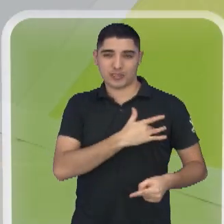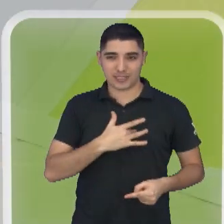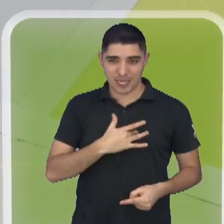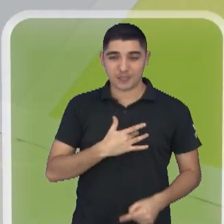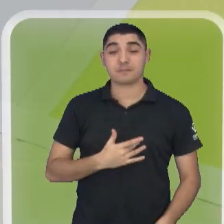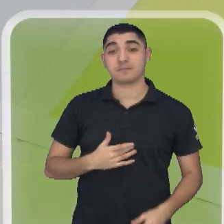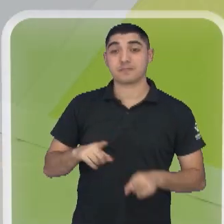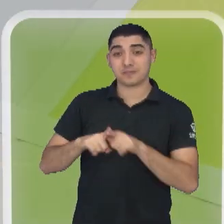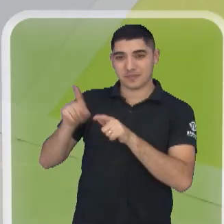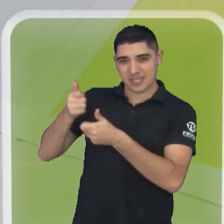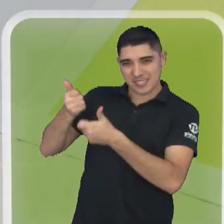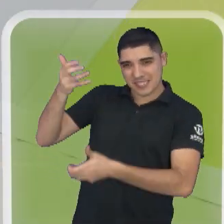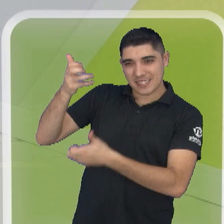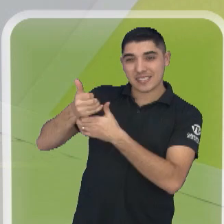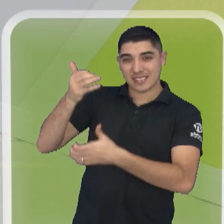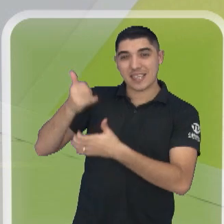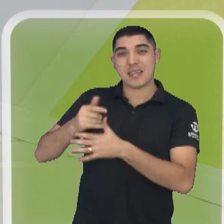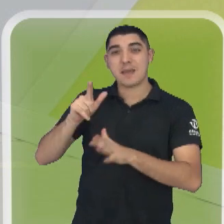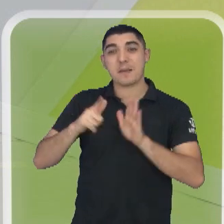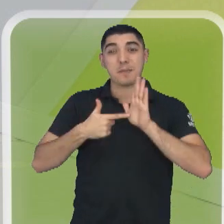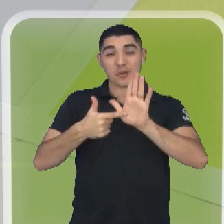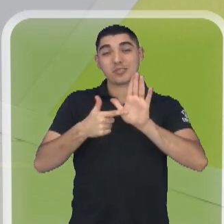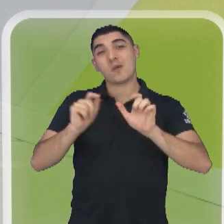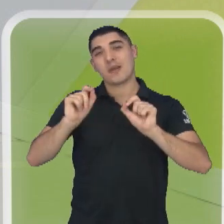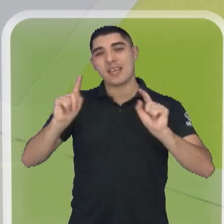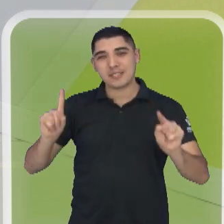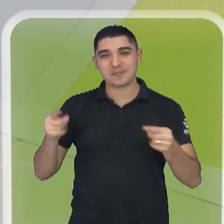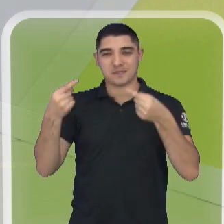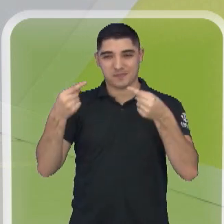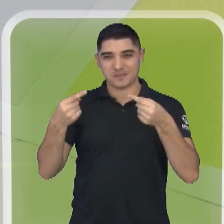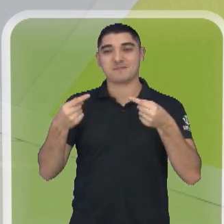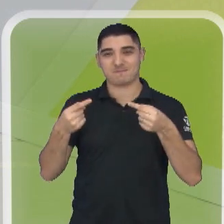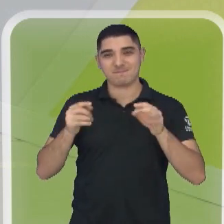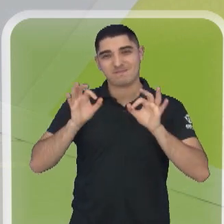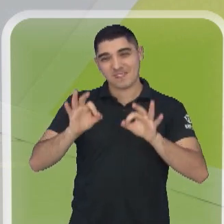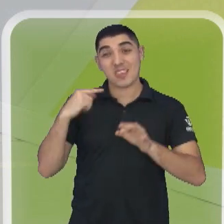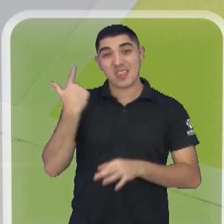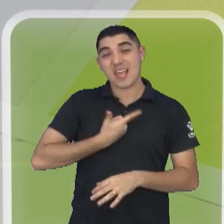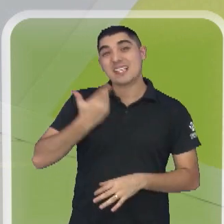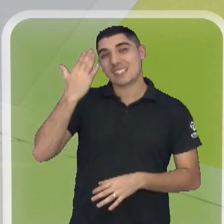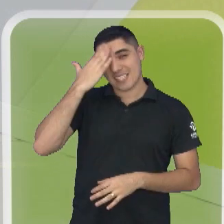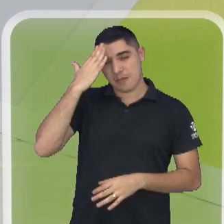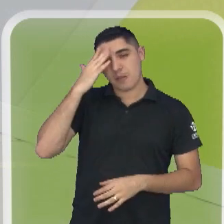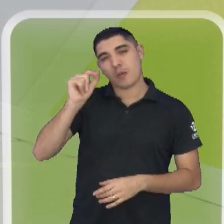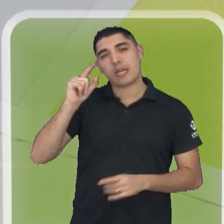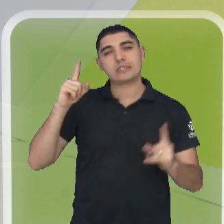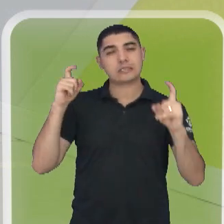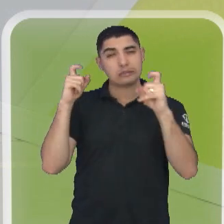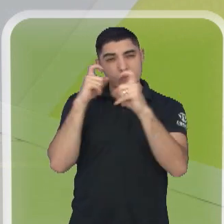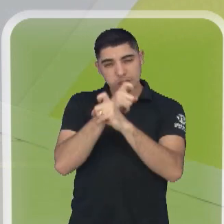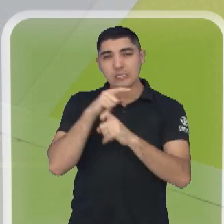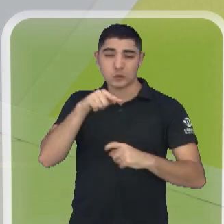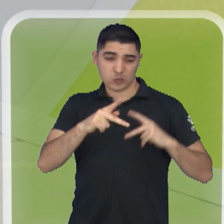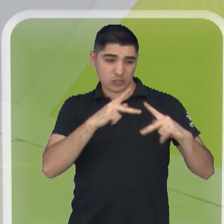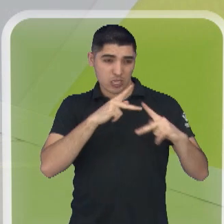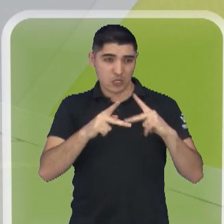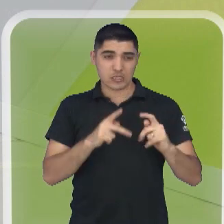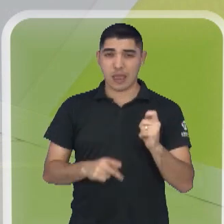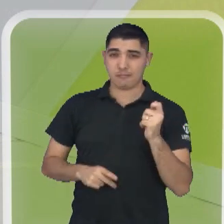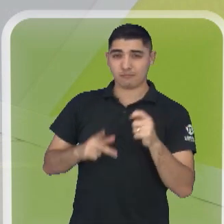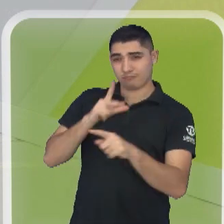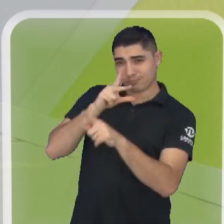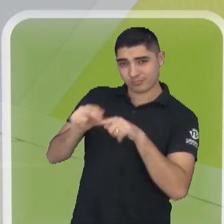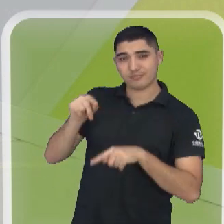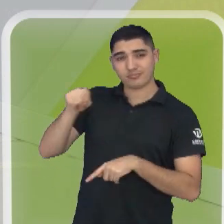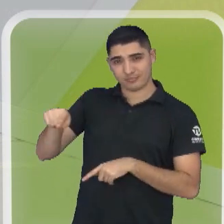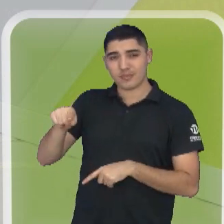GC ali foi antecipado, porque a gente vai falar da grande decisão. Olha só, a gente sabia que seria muito difícil para o time do Farmaconde Vôlei São José,